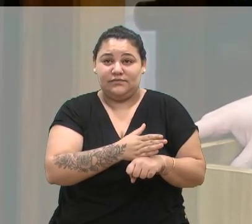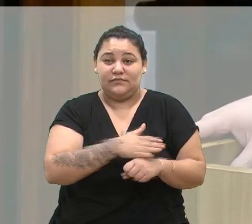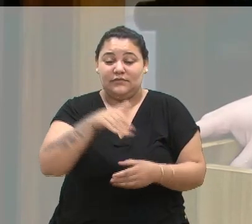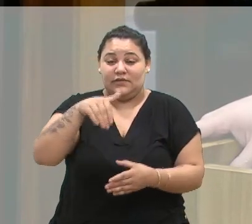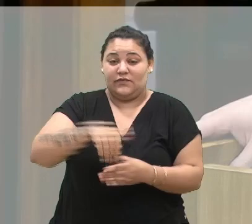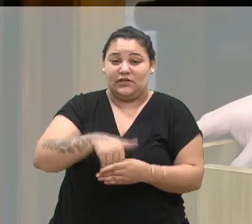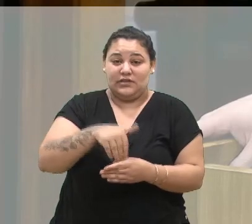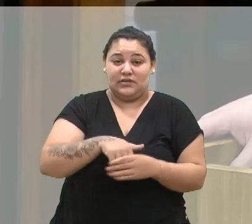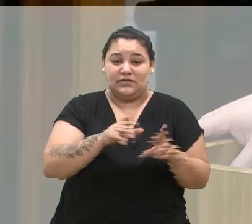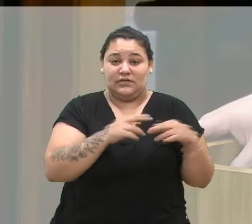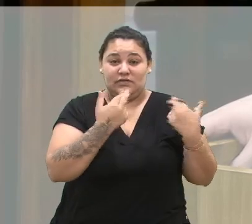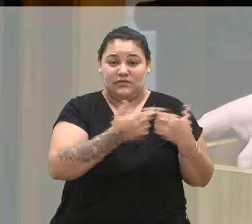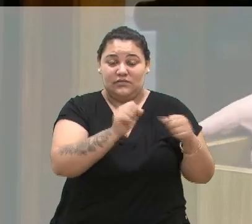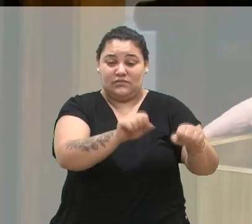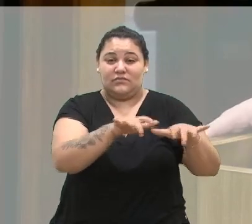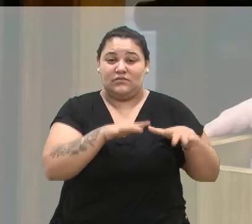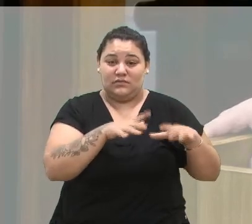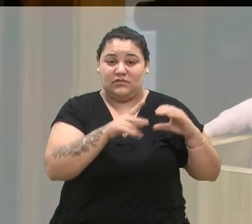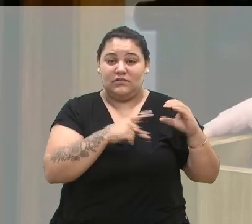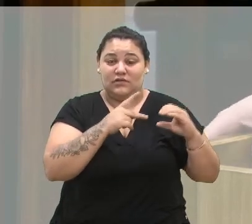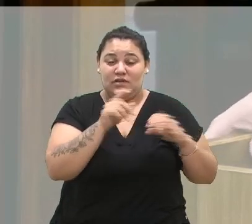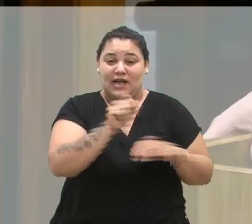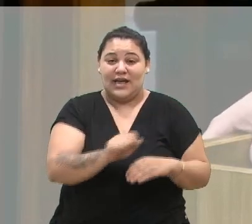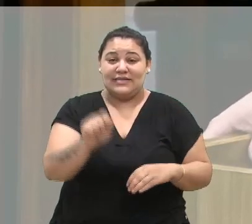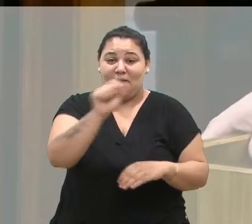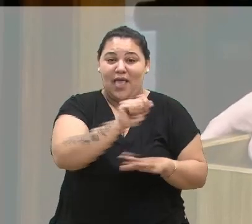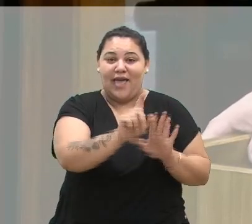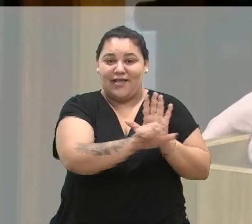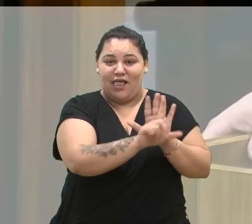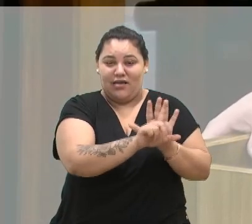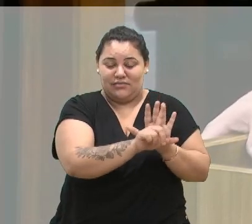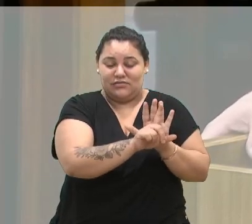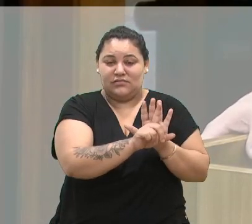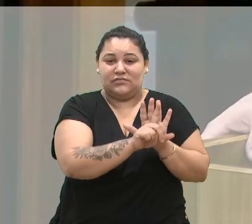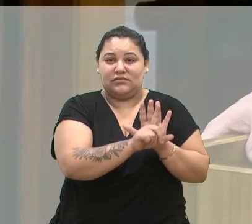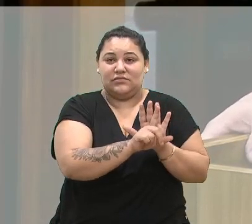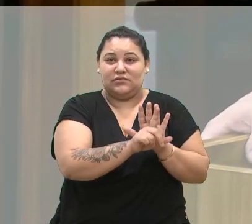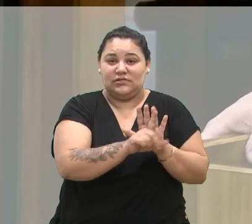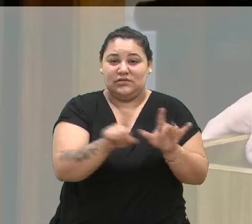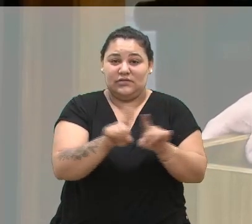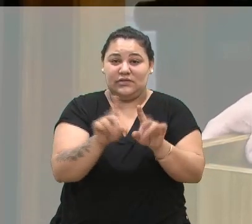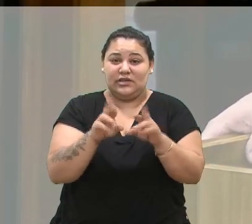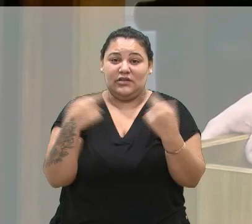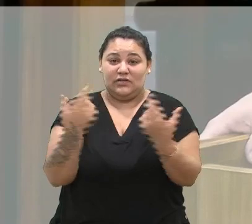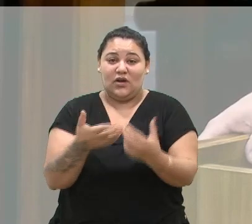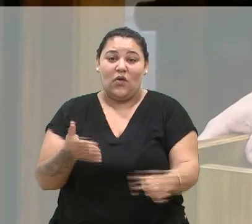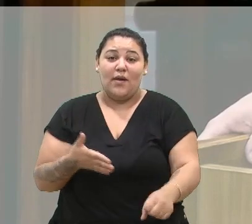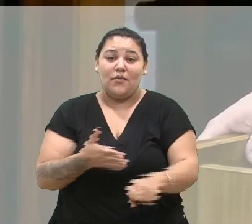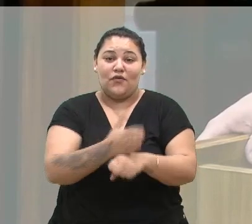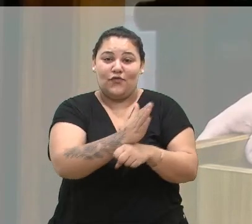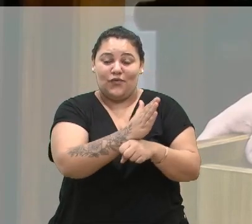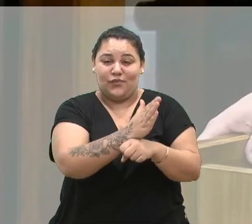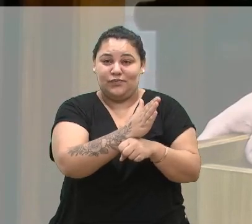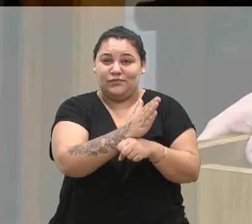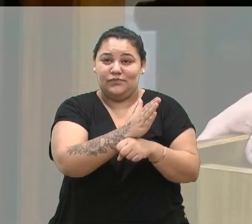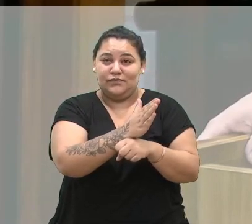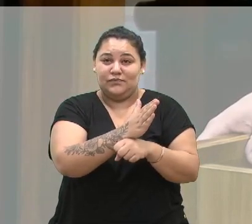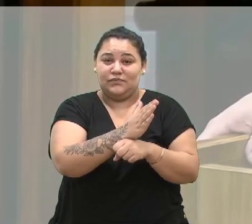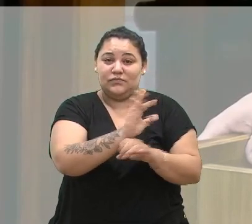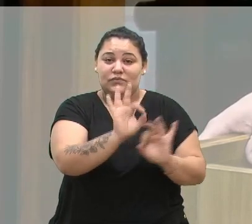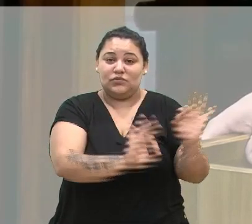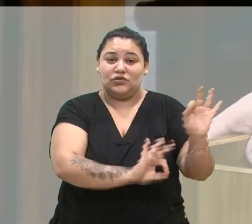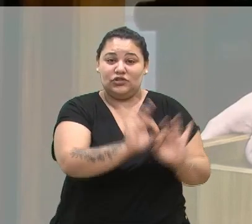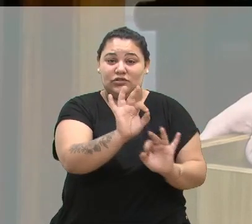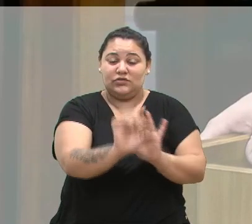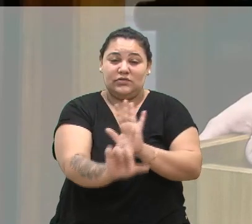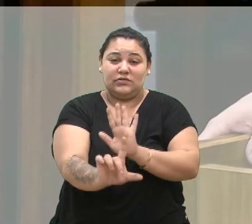da sessão plenária da Assembleia Legislativa e da sessão que aprovou o projeto de